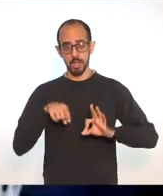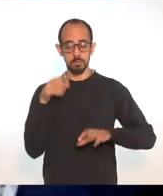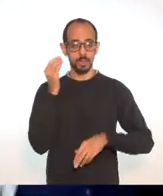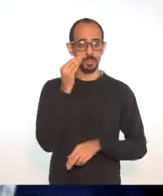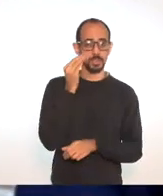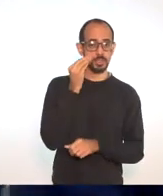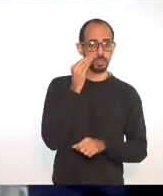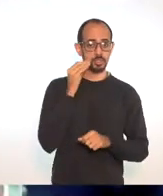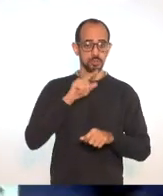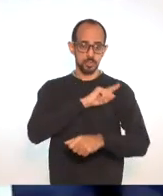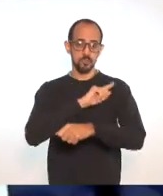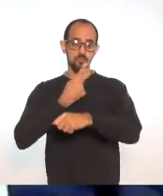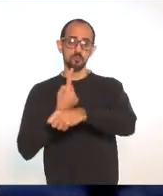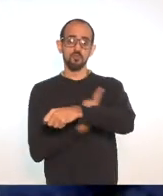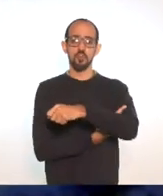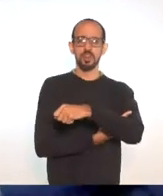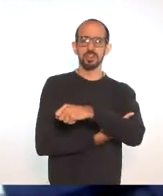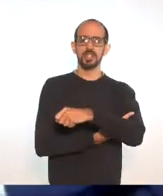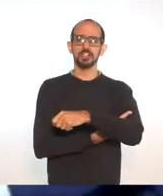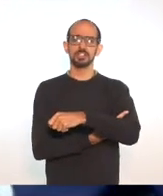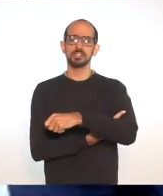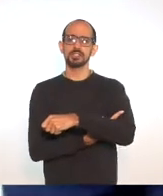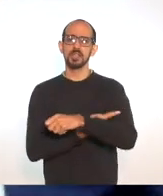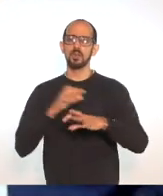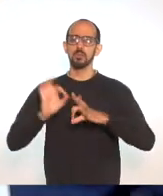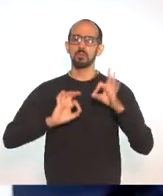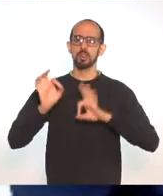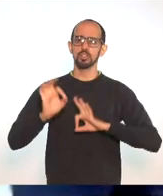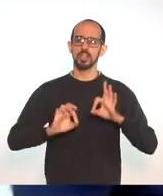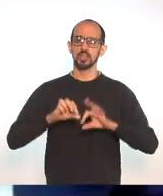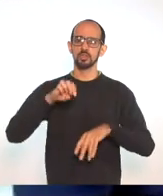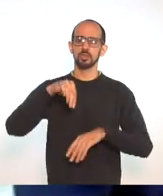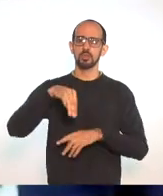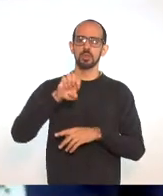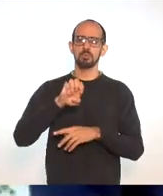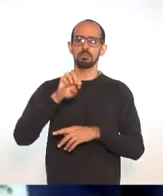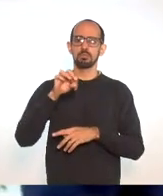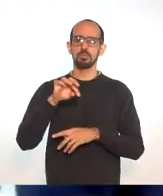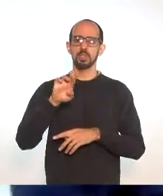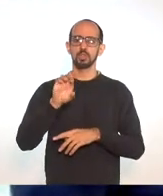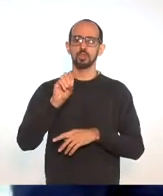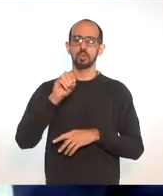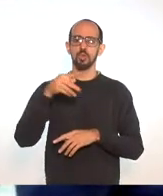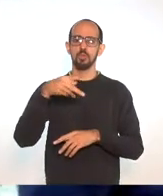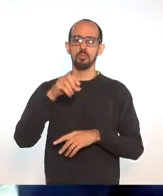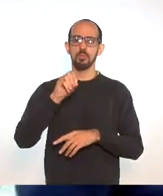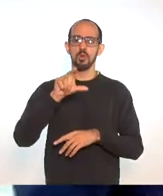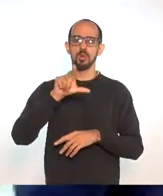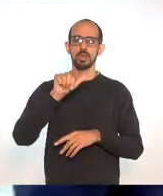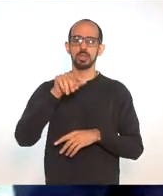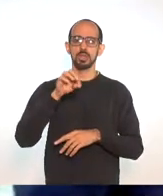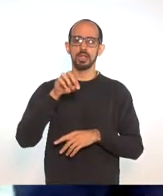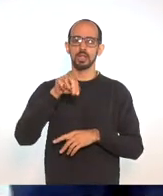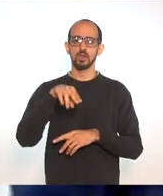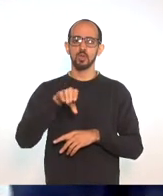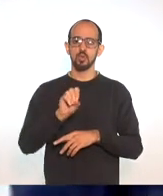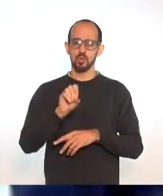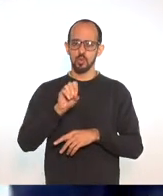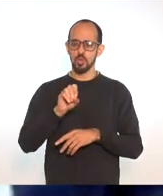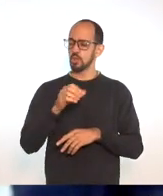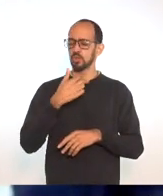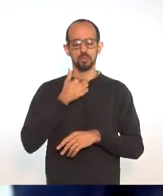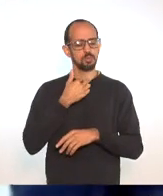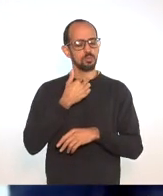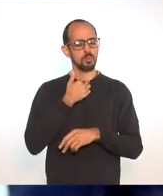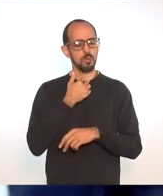de fortalecer cada vez mais o projeto Metropolitano e eu não posso deixar de agradecer a todos os chip